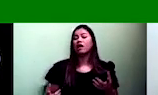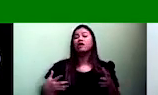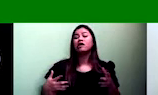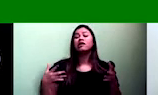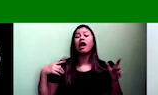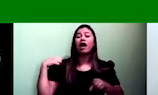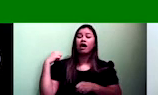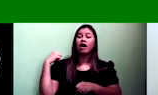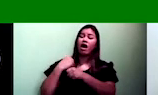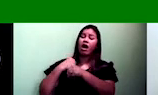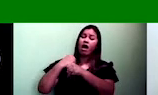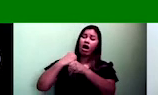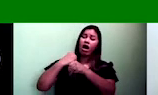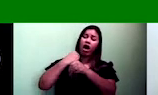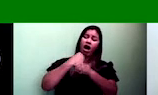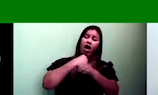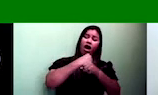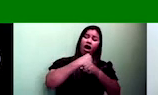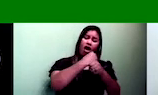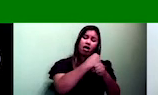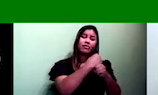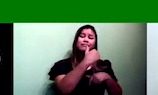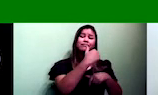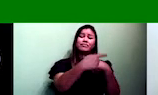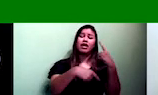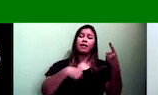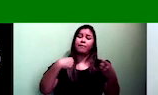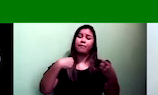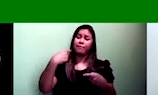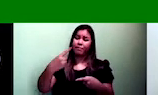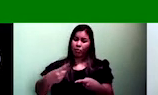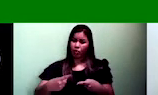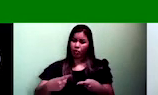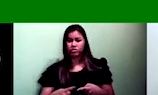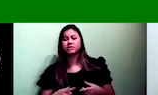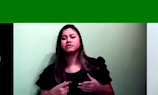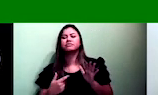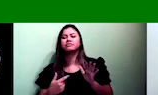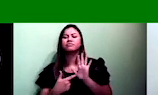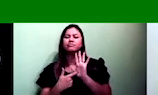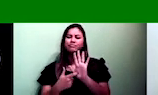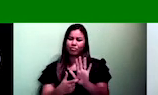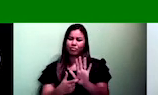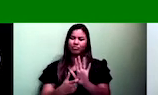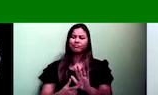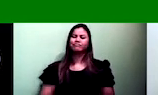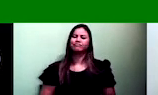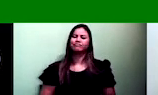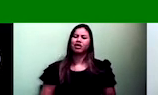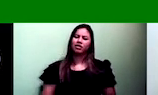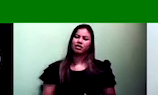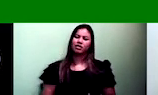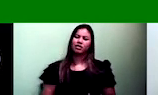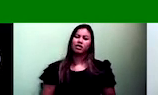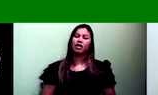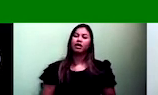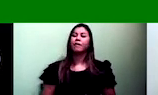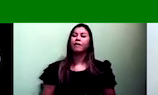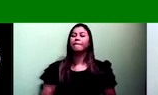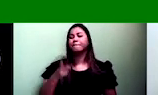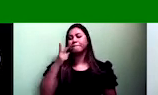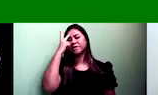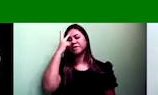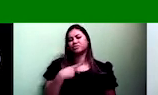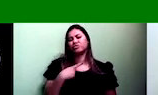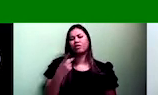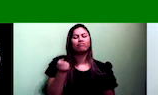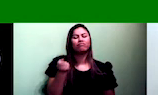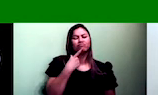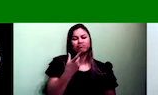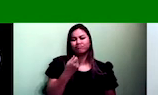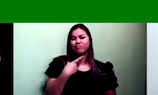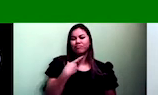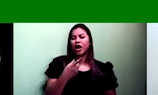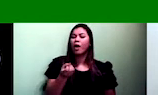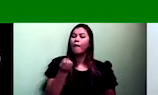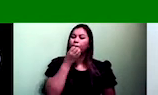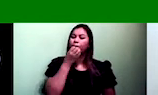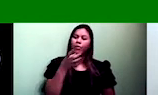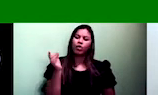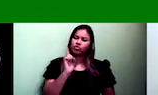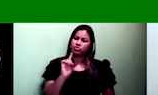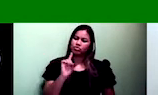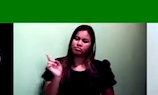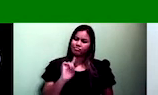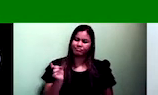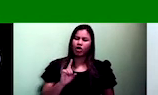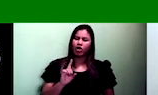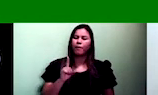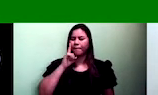agora que está se demonstrando presente. A automedicação também é